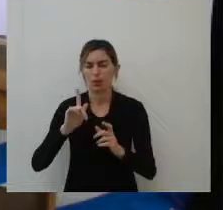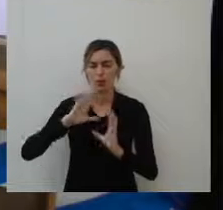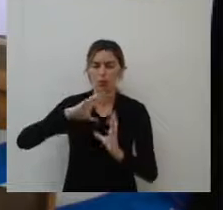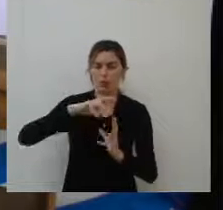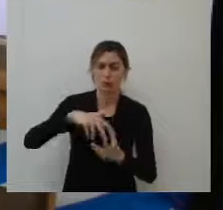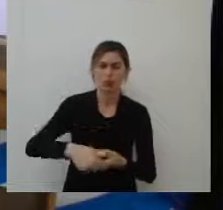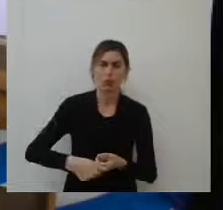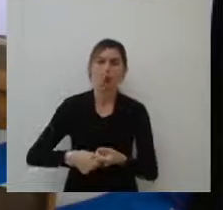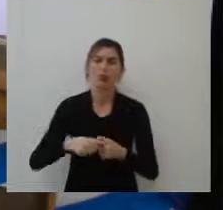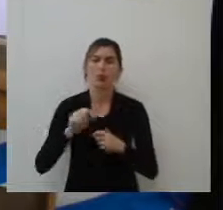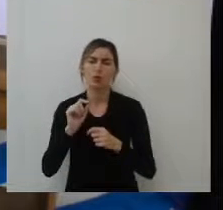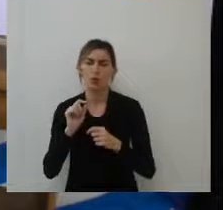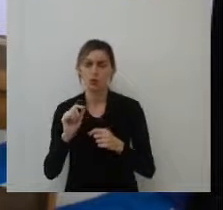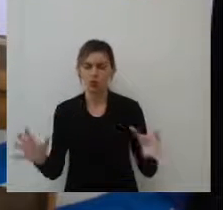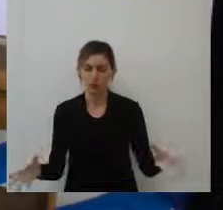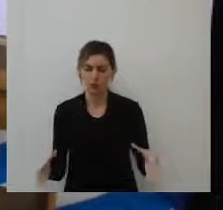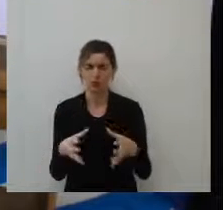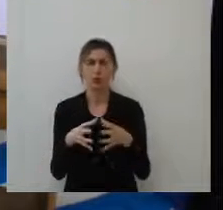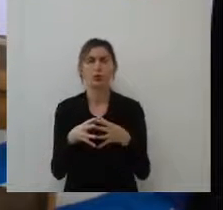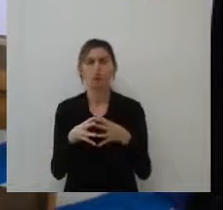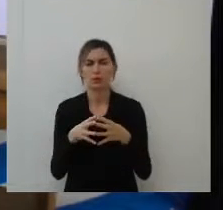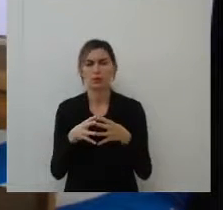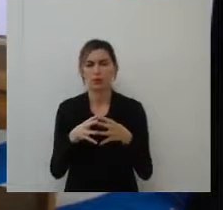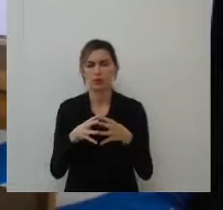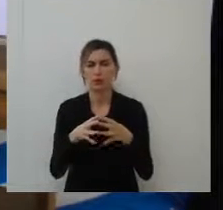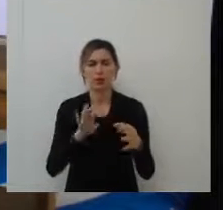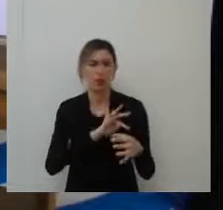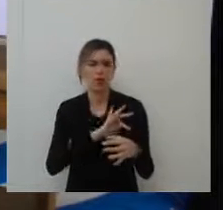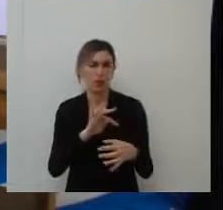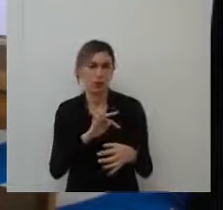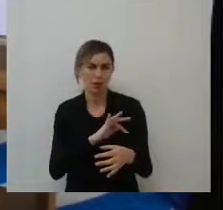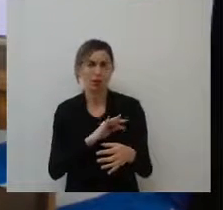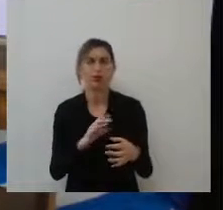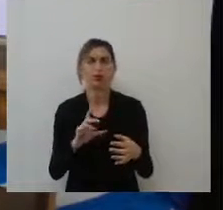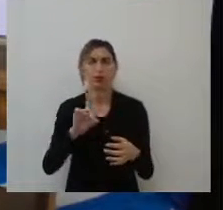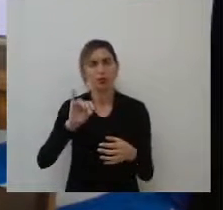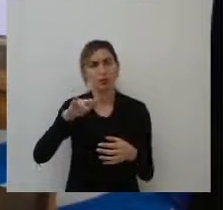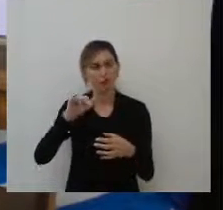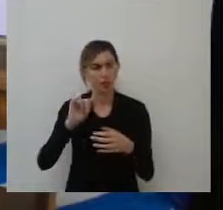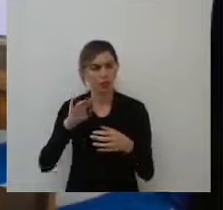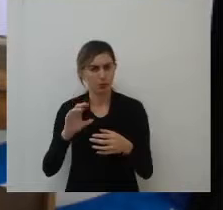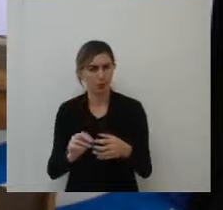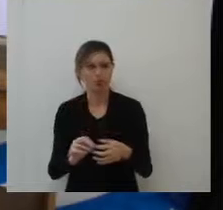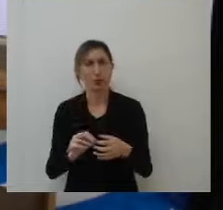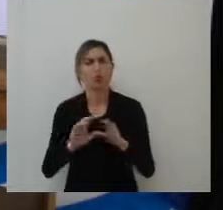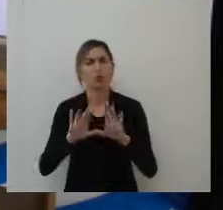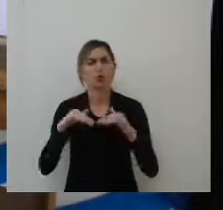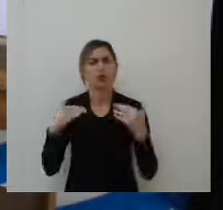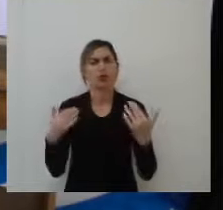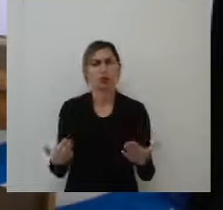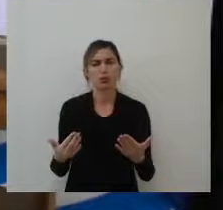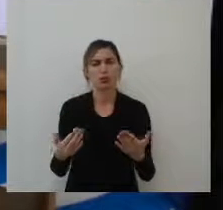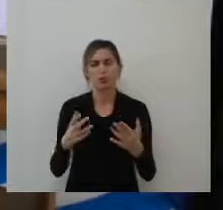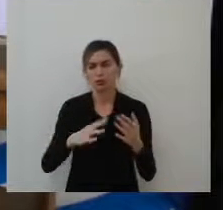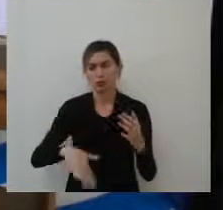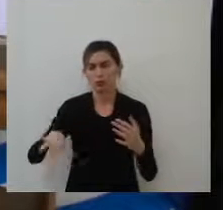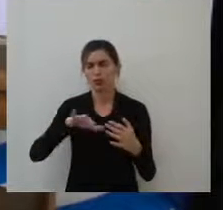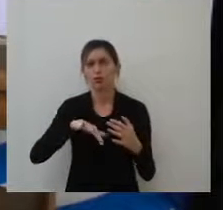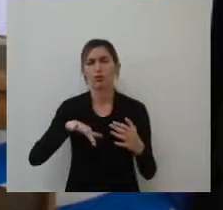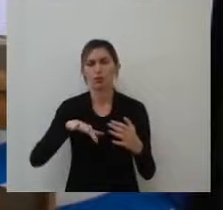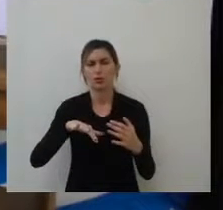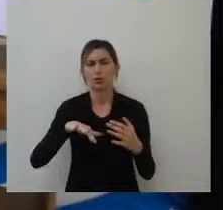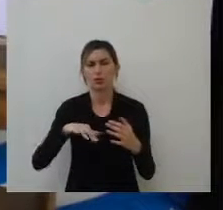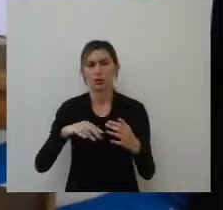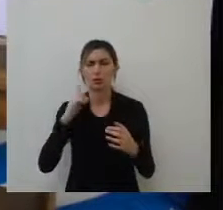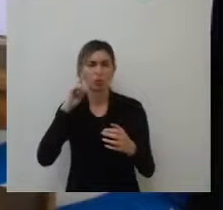globalização ela serve para integrar as pessoas de modo mais técnico, de modo mais dinâmico, ok? Então, esse modo dinâmico é que